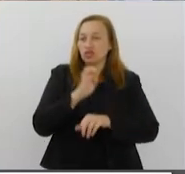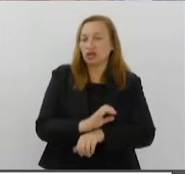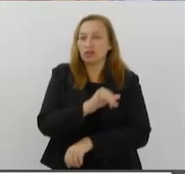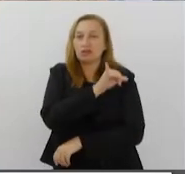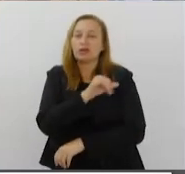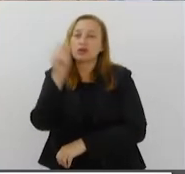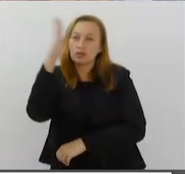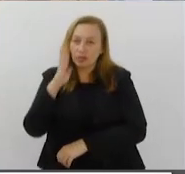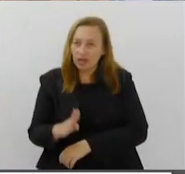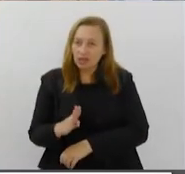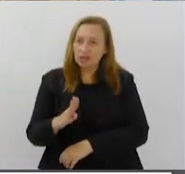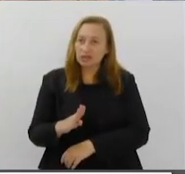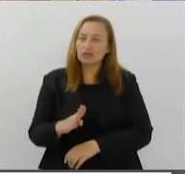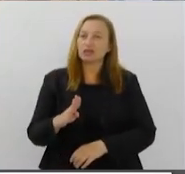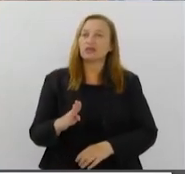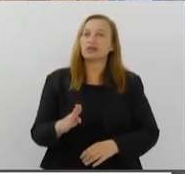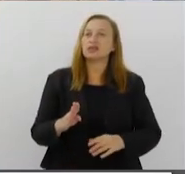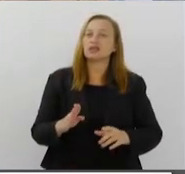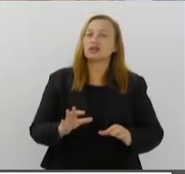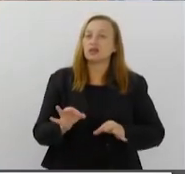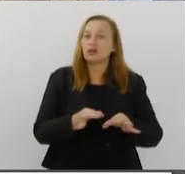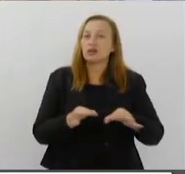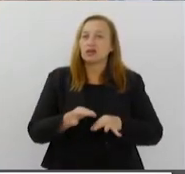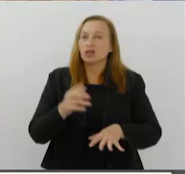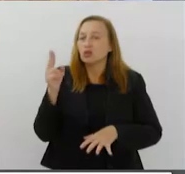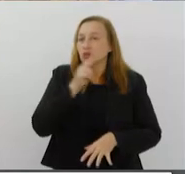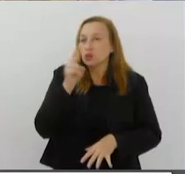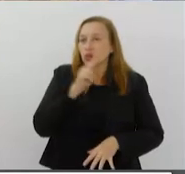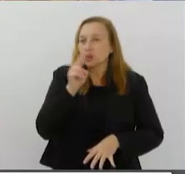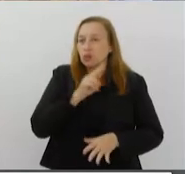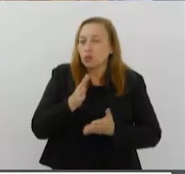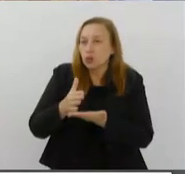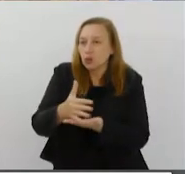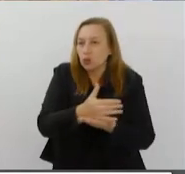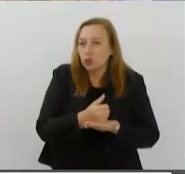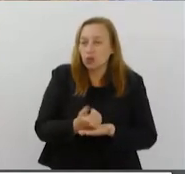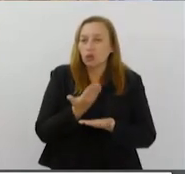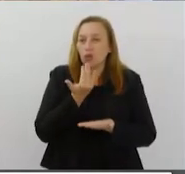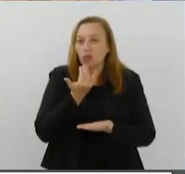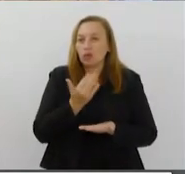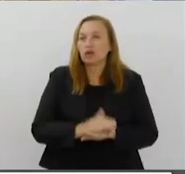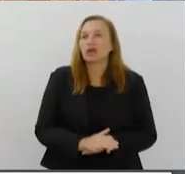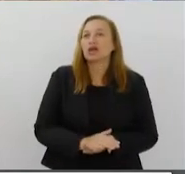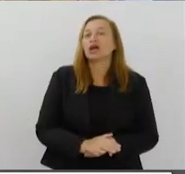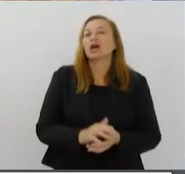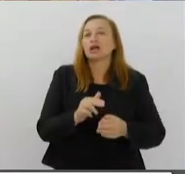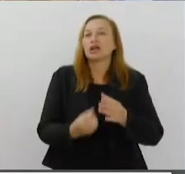para realizar uma campanha emergencial de arrecadação de alimentos. E assim nasce a campanha Natal Sem